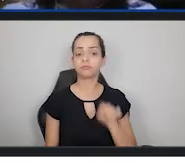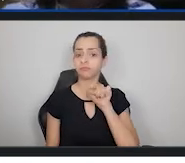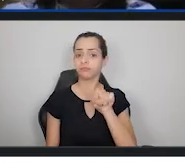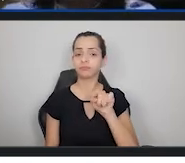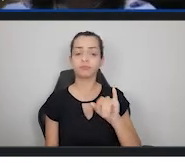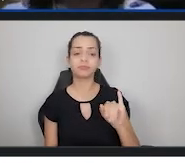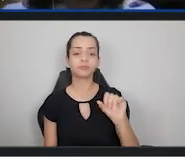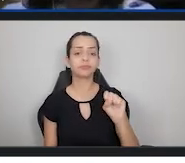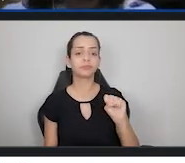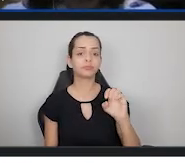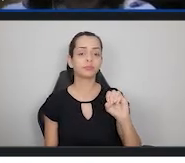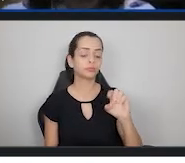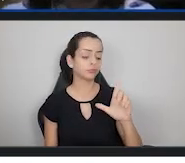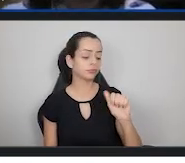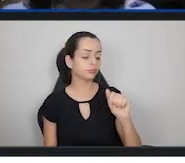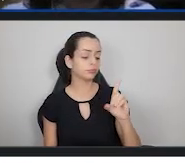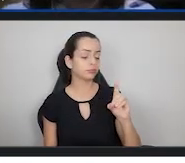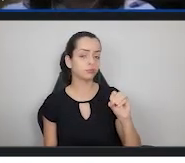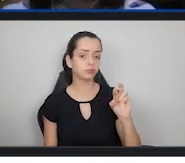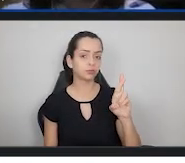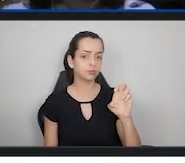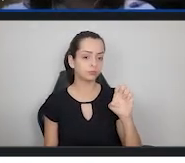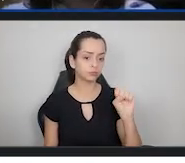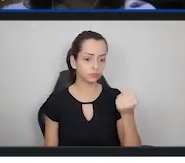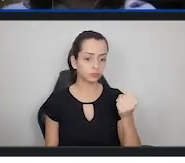por usarmos tanto alumínio no nosso sistema.